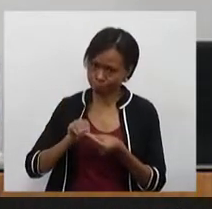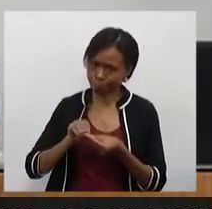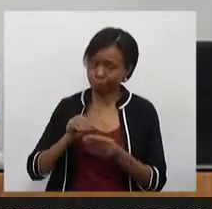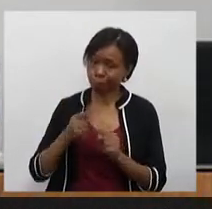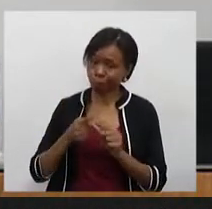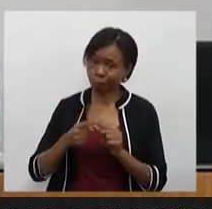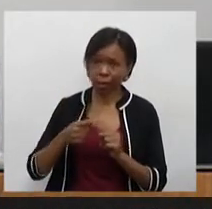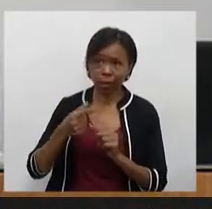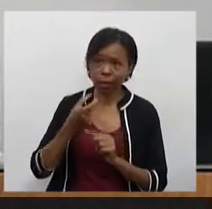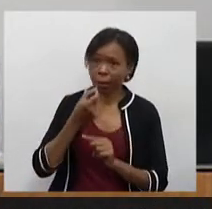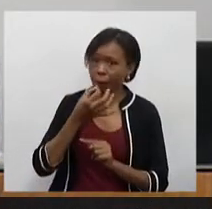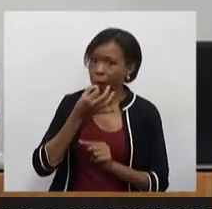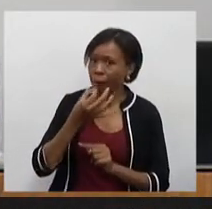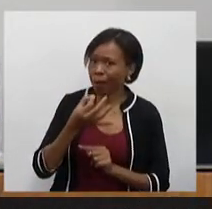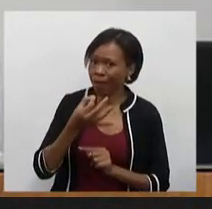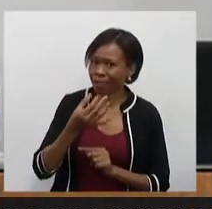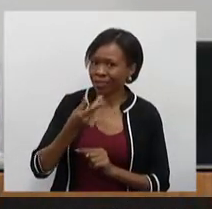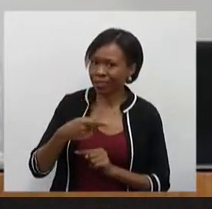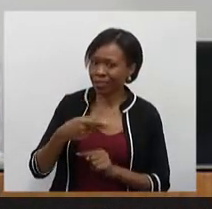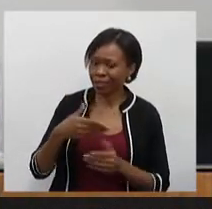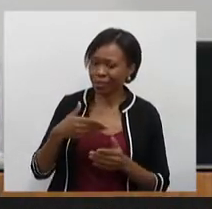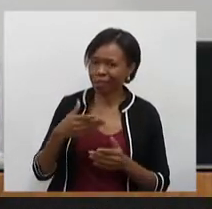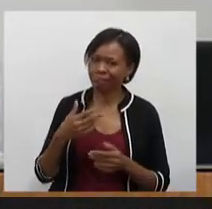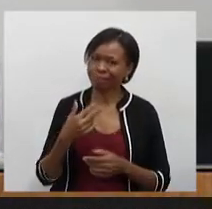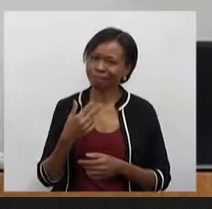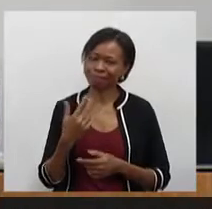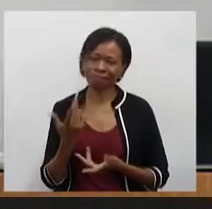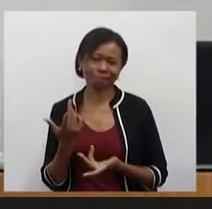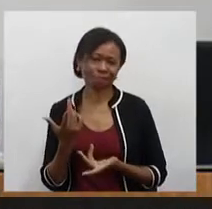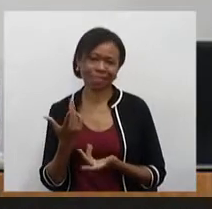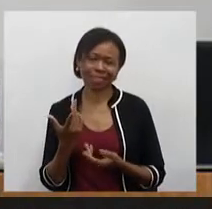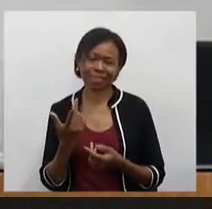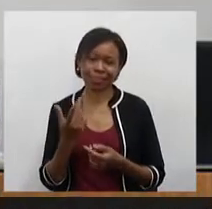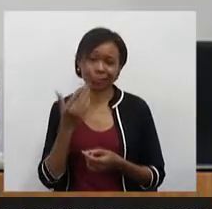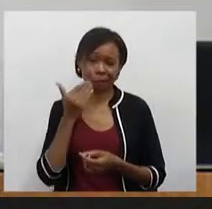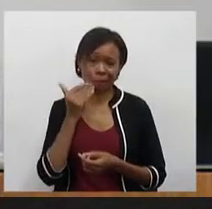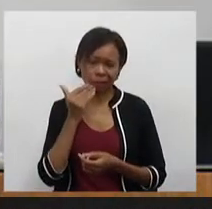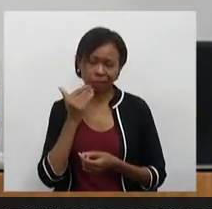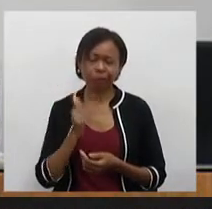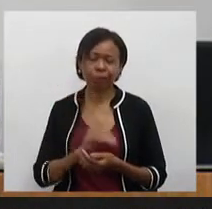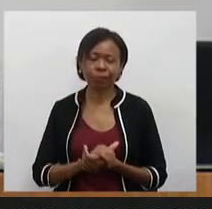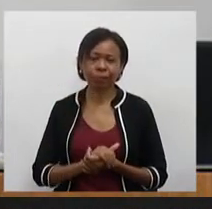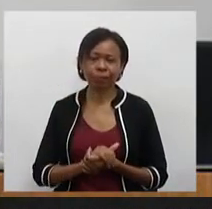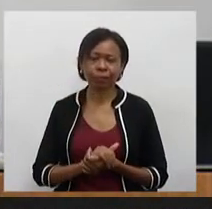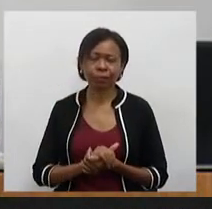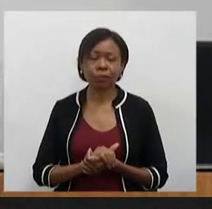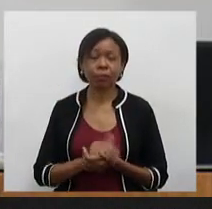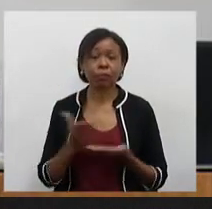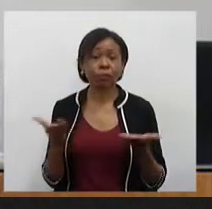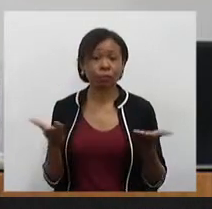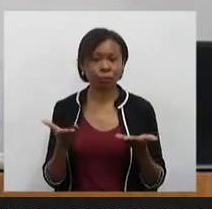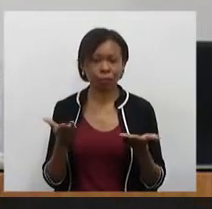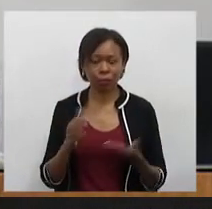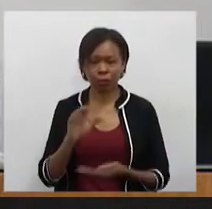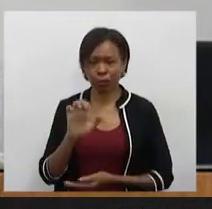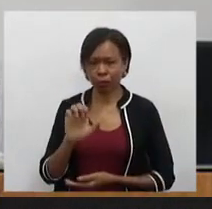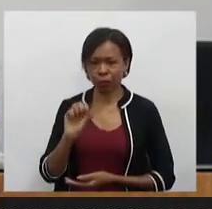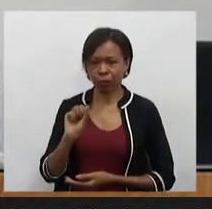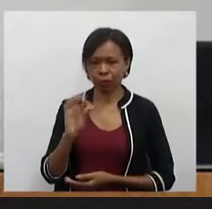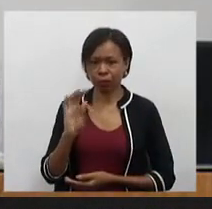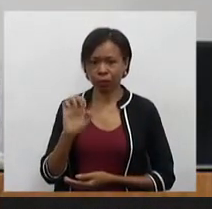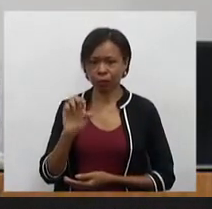não funcionou agora. Então eu vou passar aqui a fala para os seus 5 minutos, para o senhor Estevão Machado de